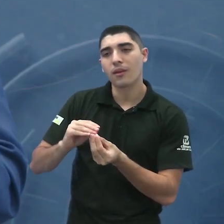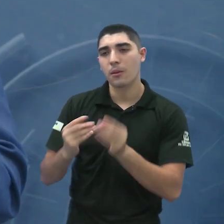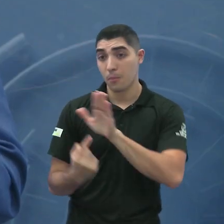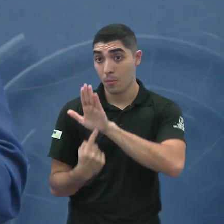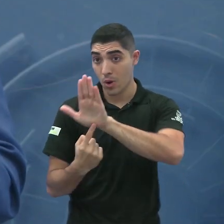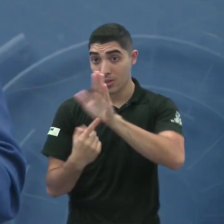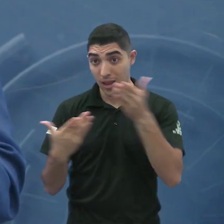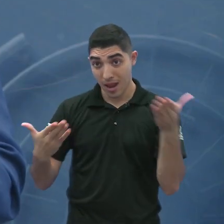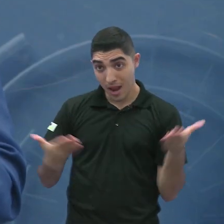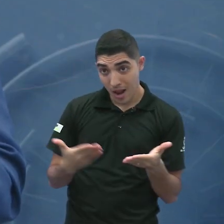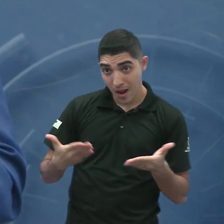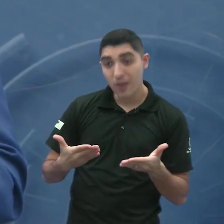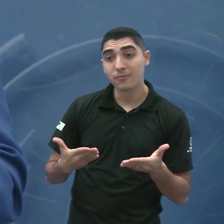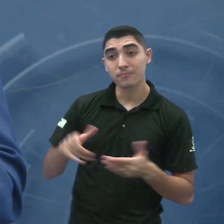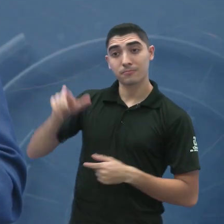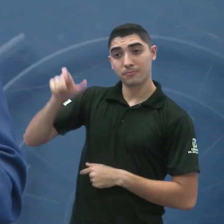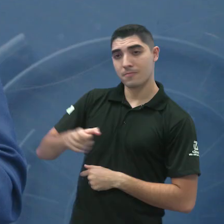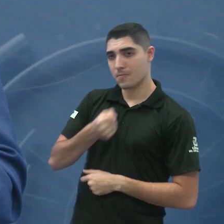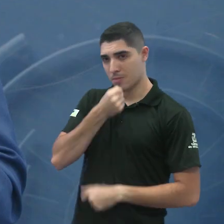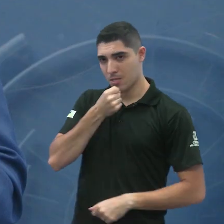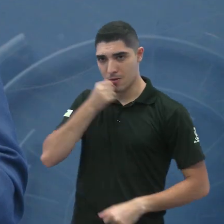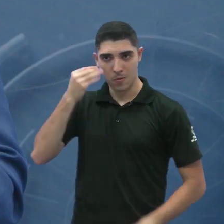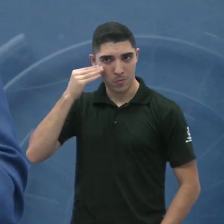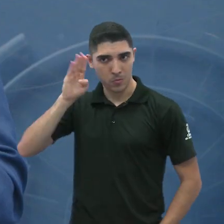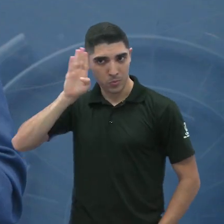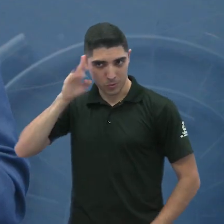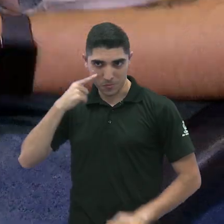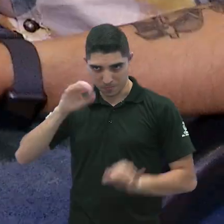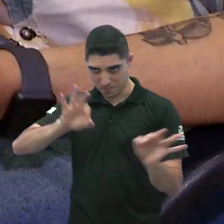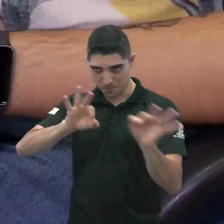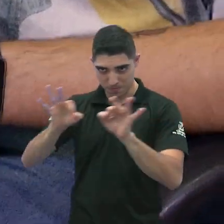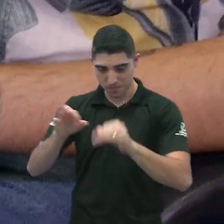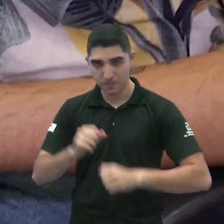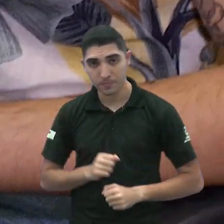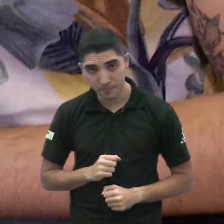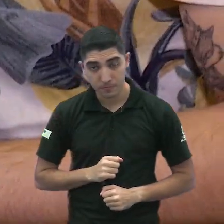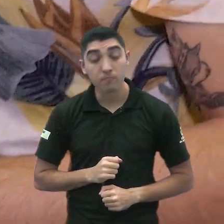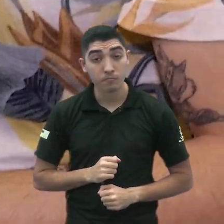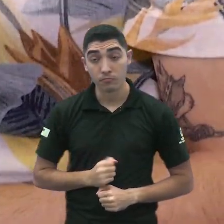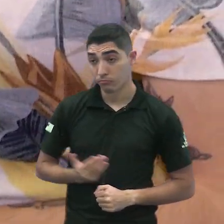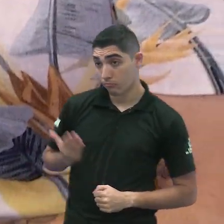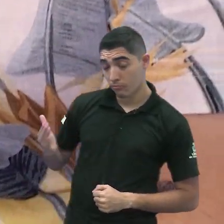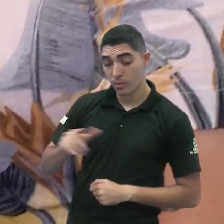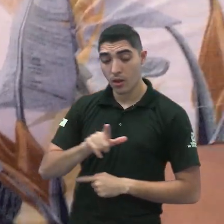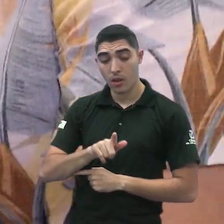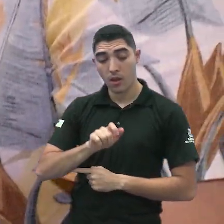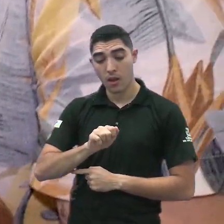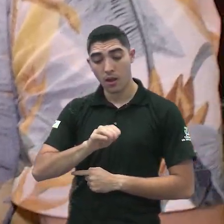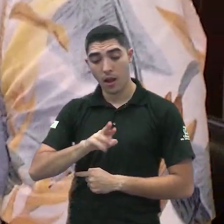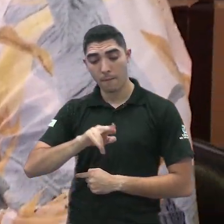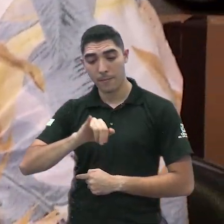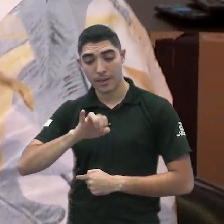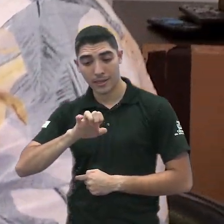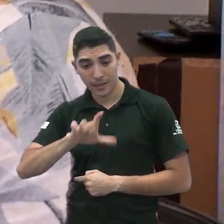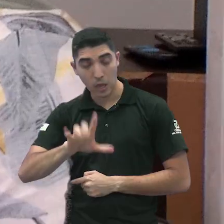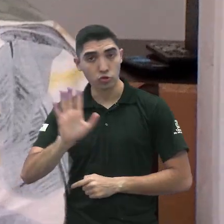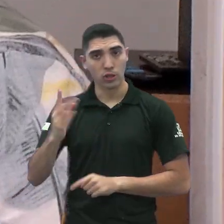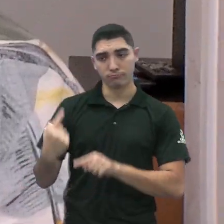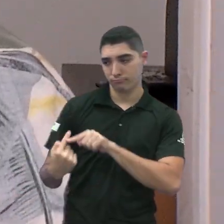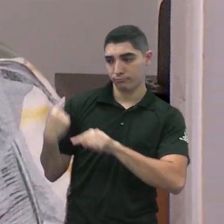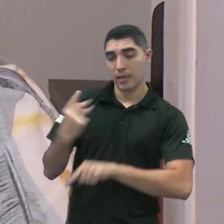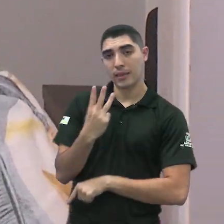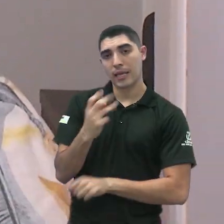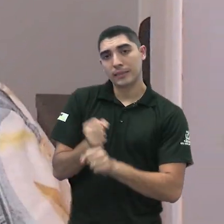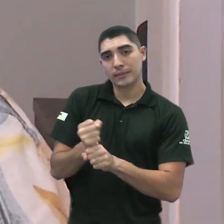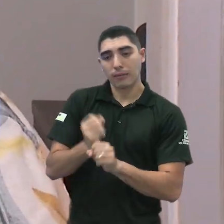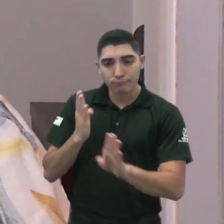as informações para a gente é o repórter Bruno Castilho. Vamos acompanhar. Há 3 anos, o Gabriel foi diagnosticado com TEA, o transtorno